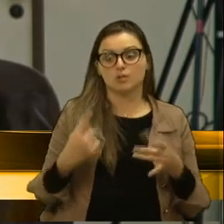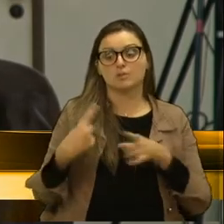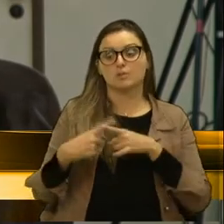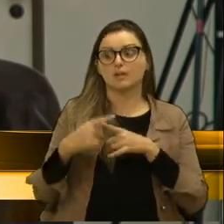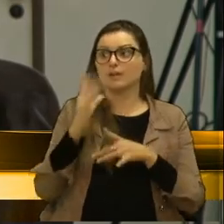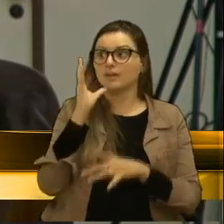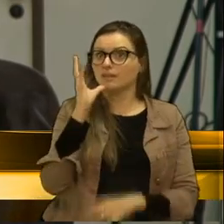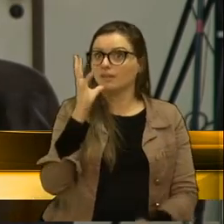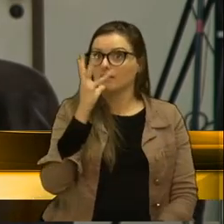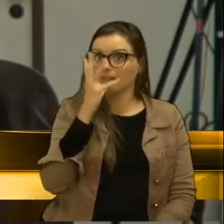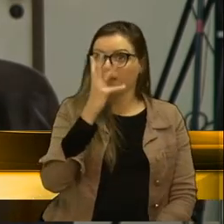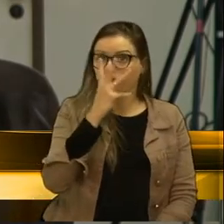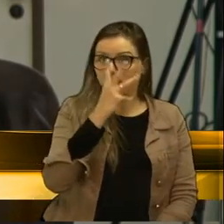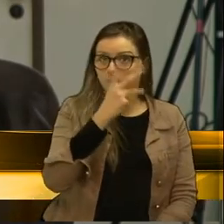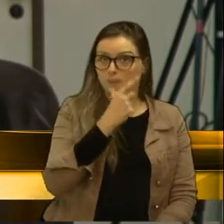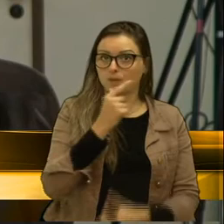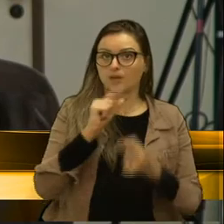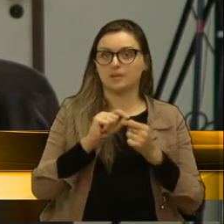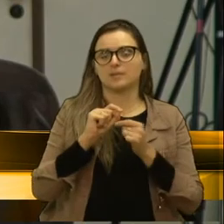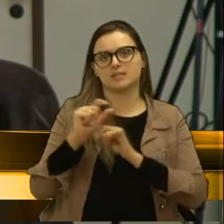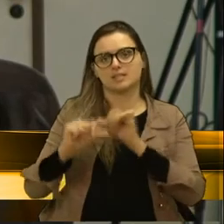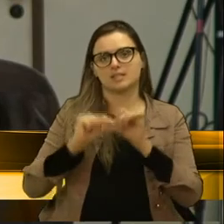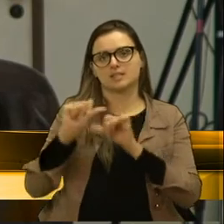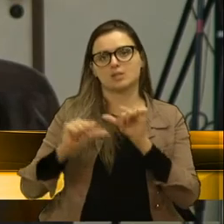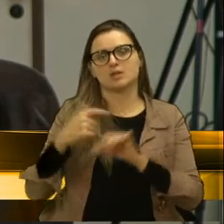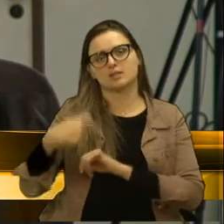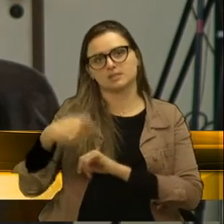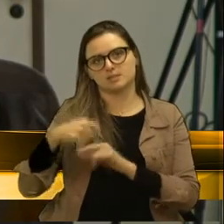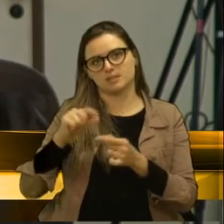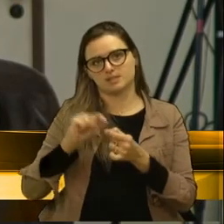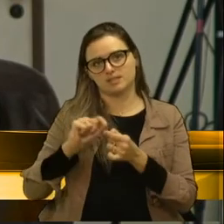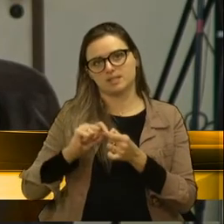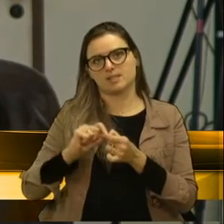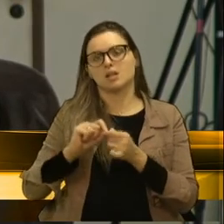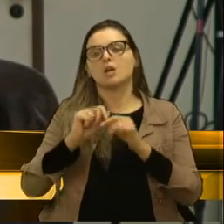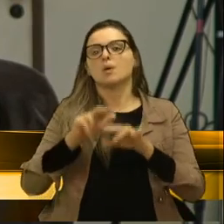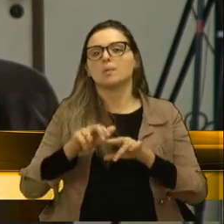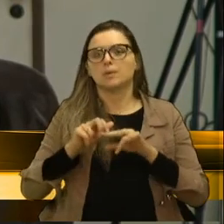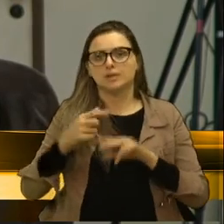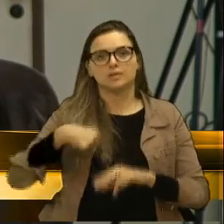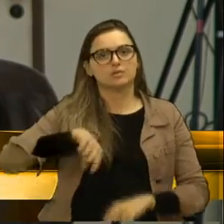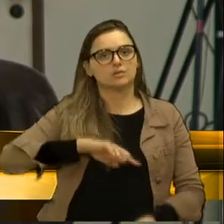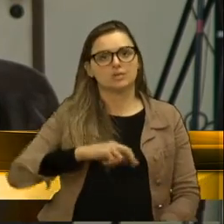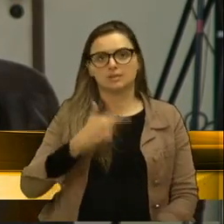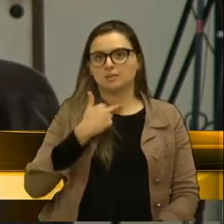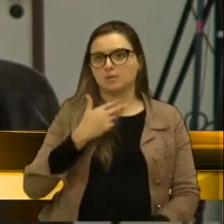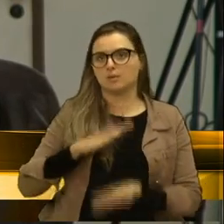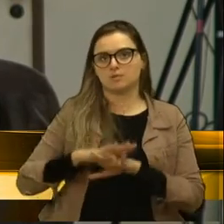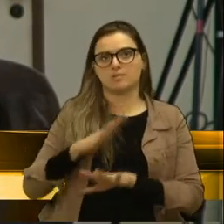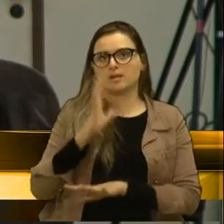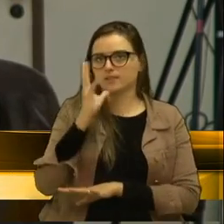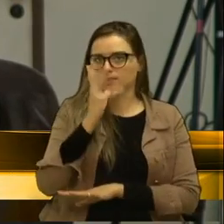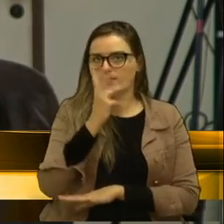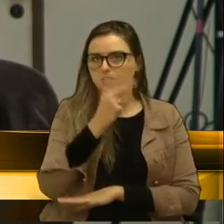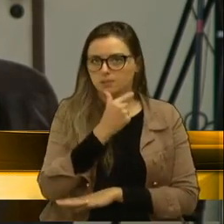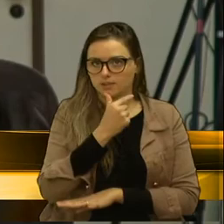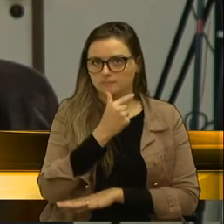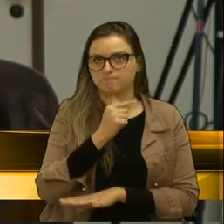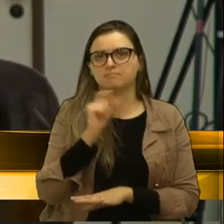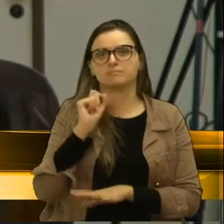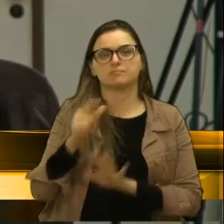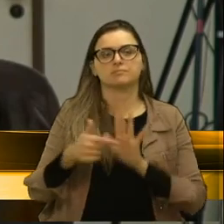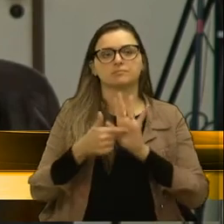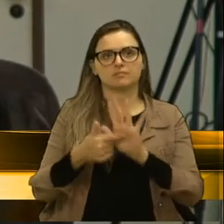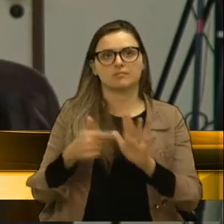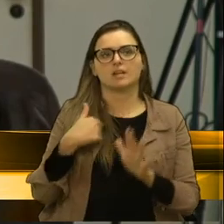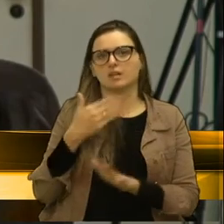demora para fazer as mudanças que precisam ser feitas. É por isso que a gente não pode demorar mais. E aqui eles colocam... Eu vou